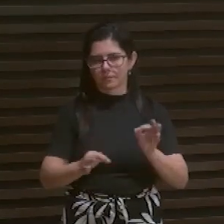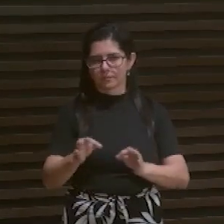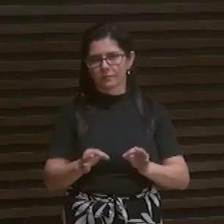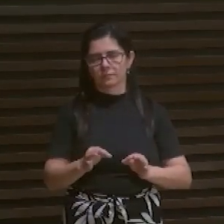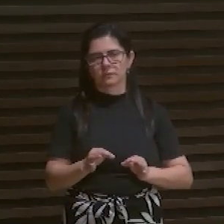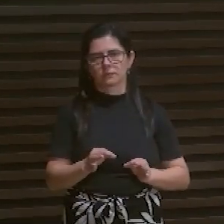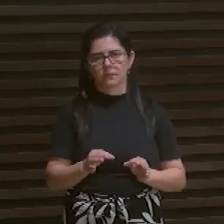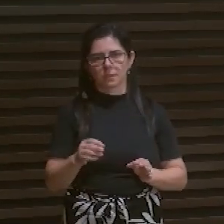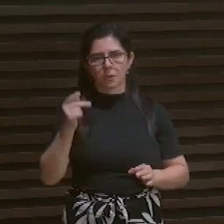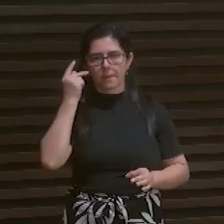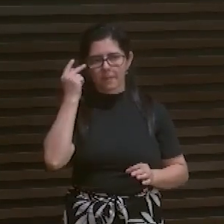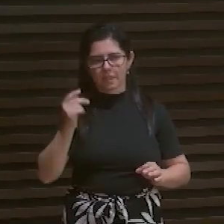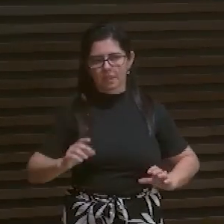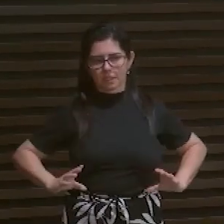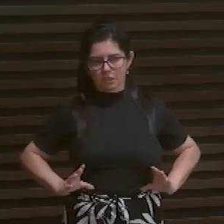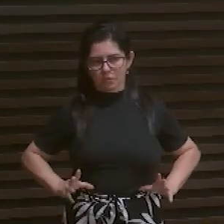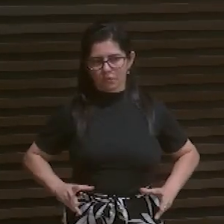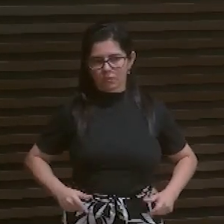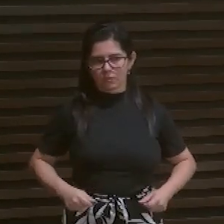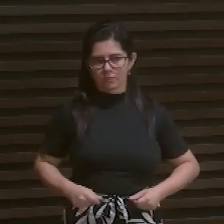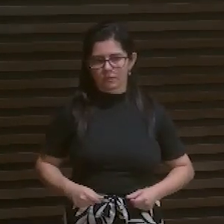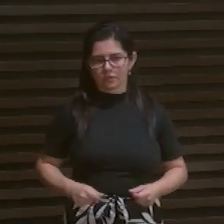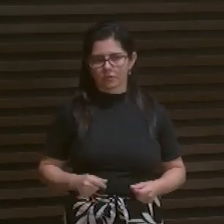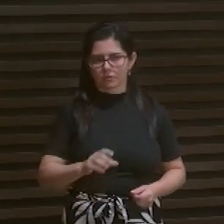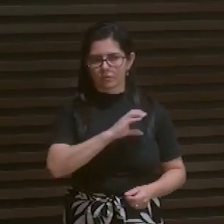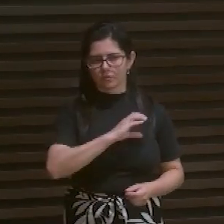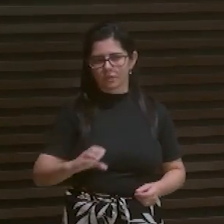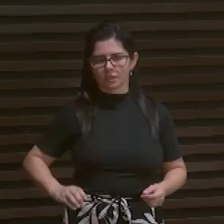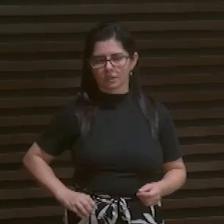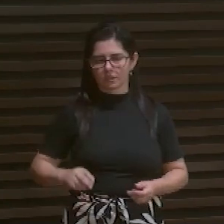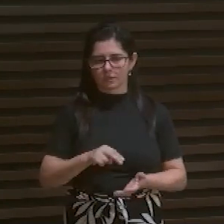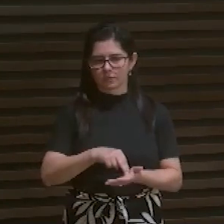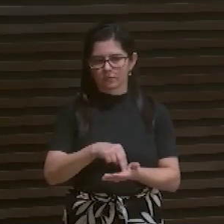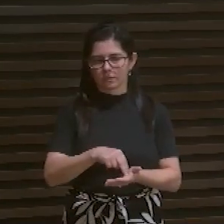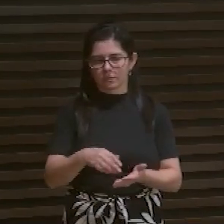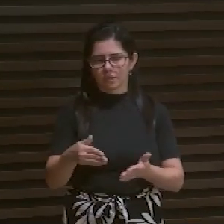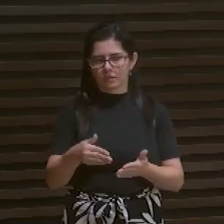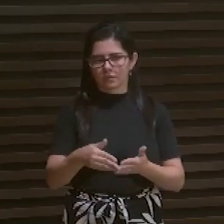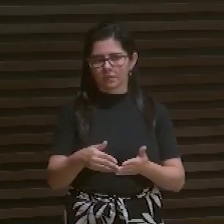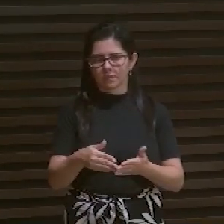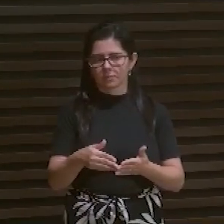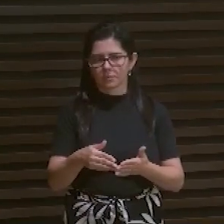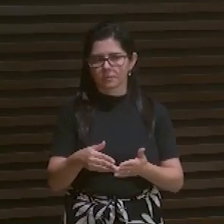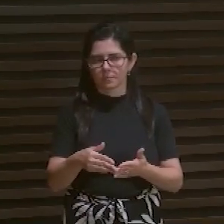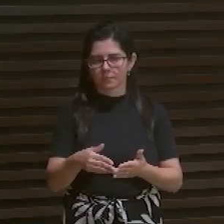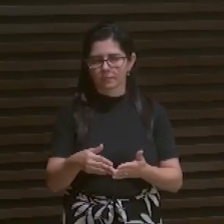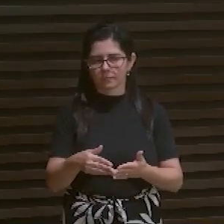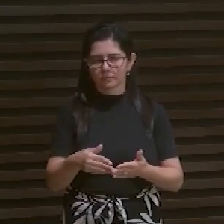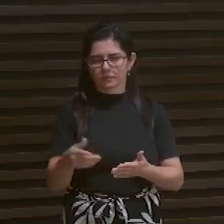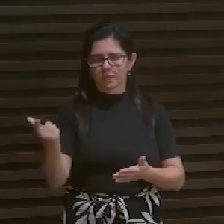Para que o corpo de Cristo seja edificado até que todos alcancemos a unidade da fé. A unidade da